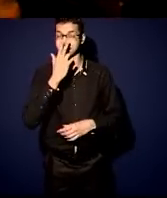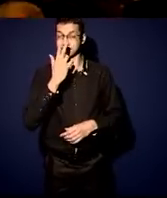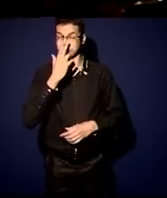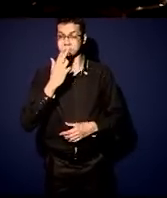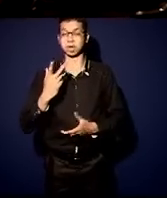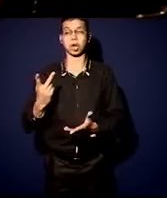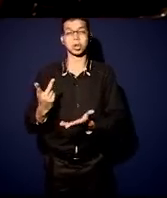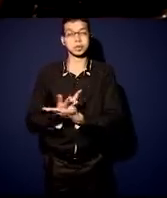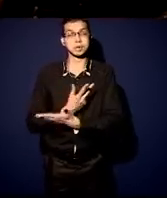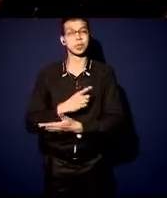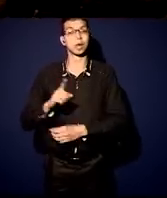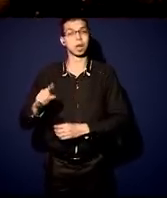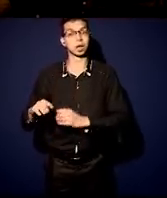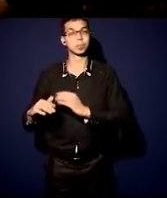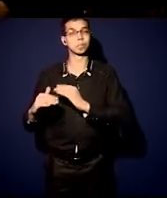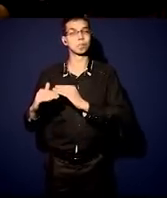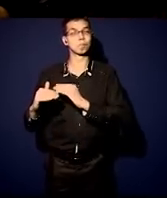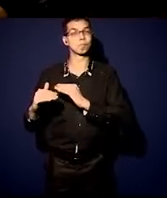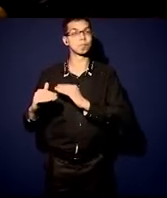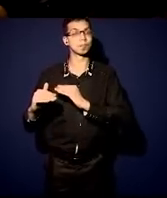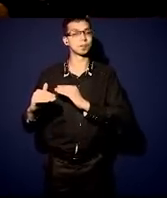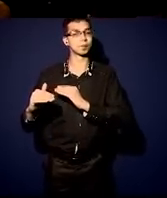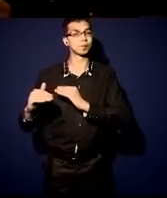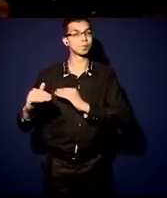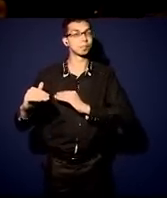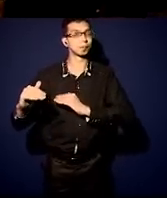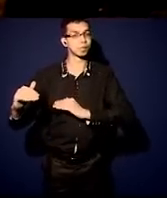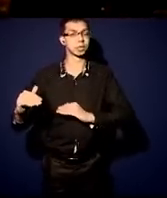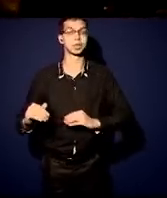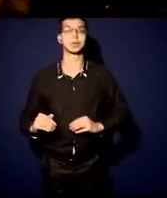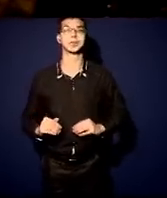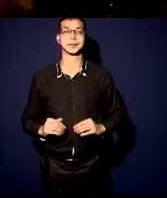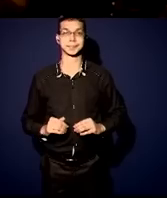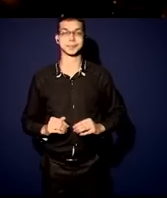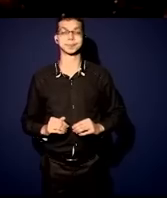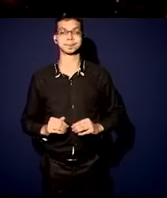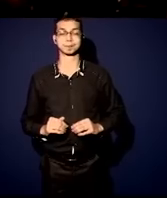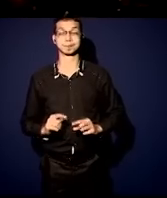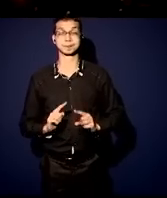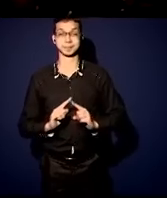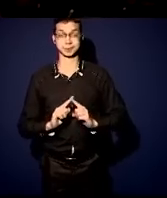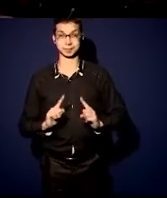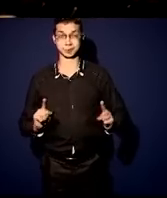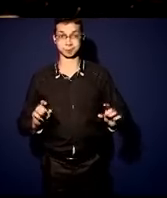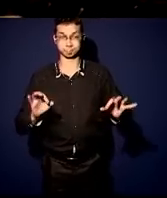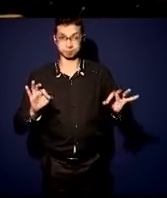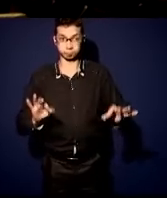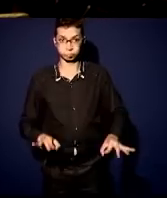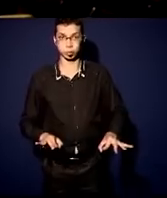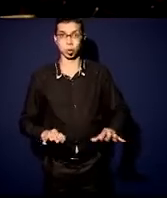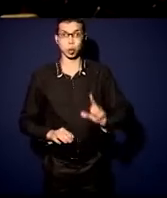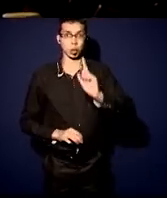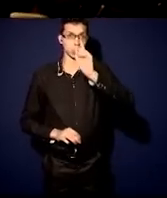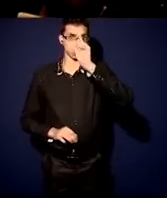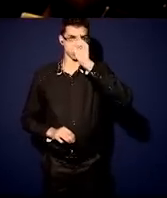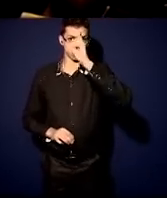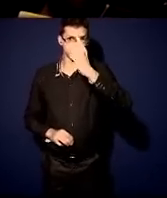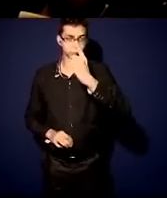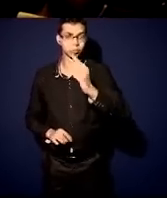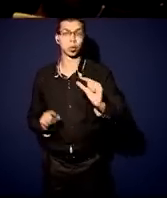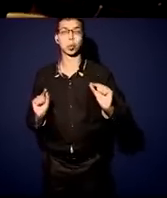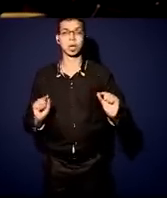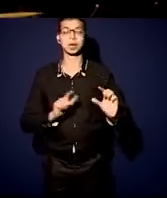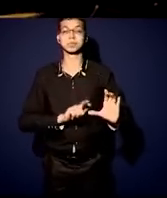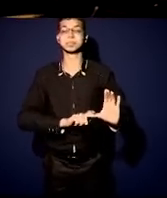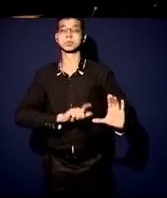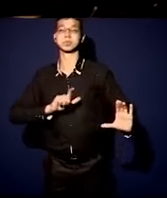e que não se confunde com colocar em dúvida O que é a autonomia